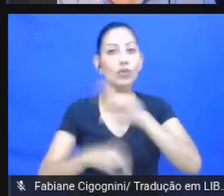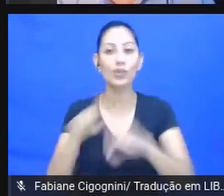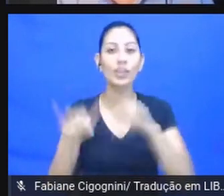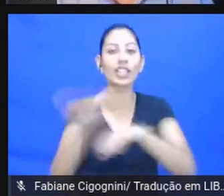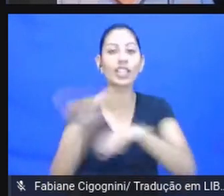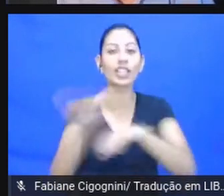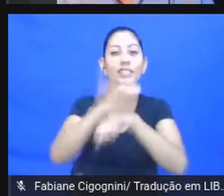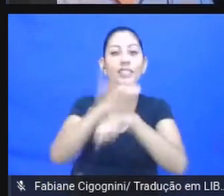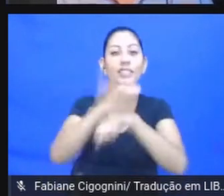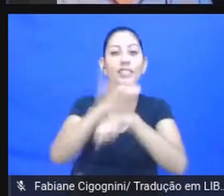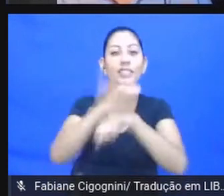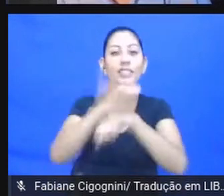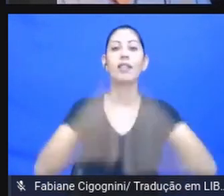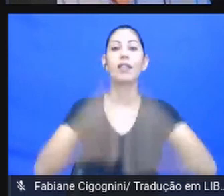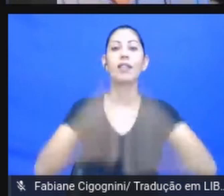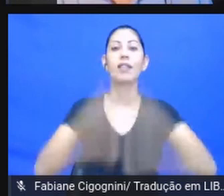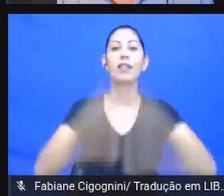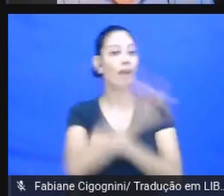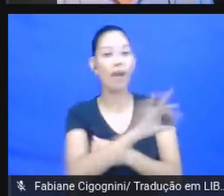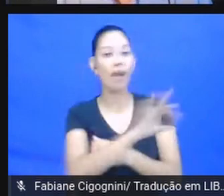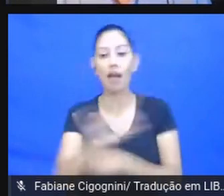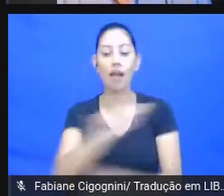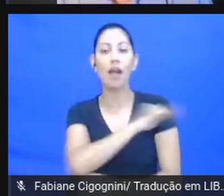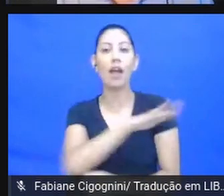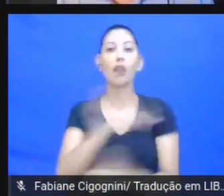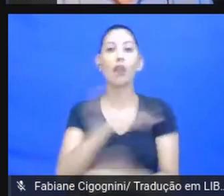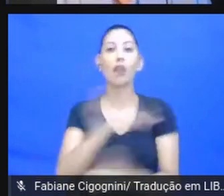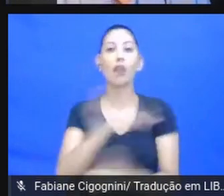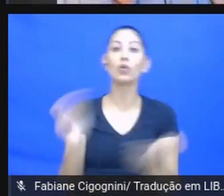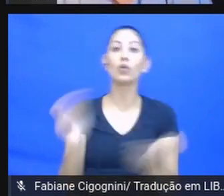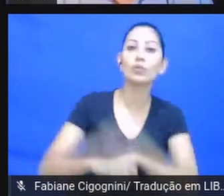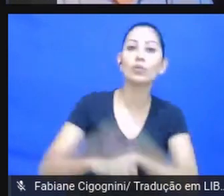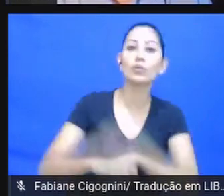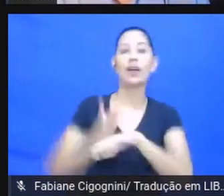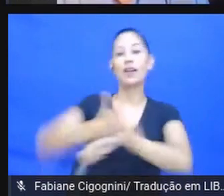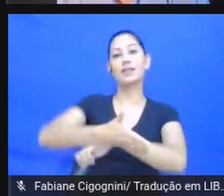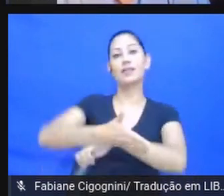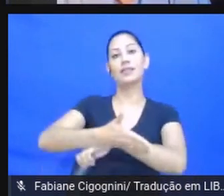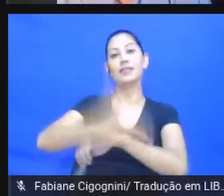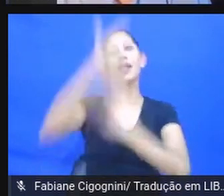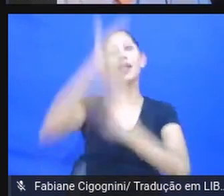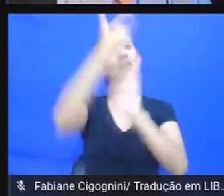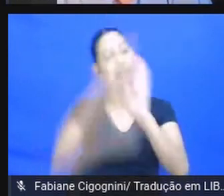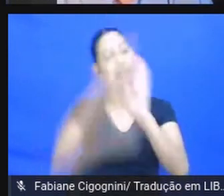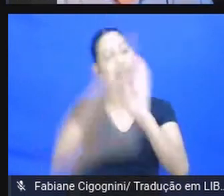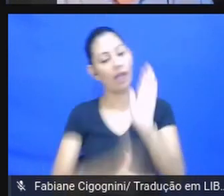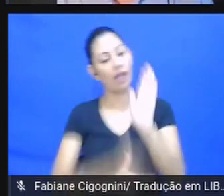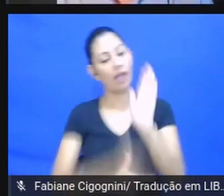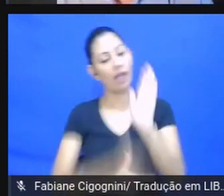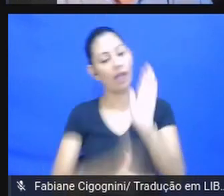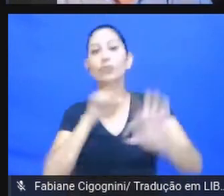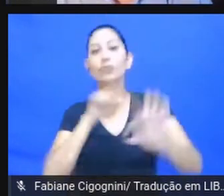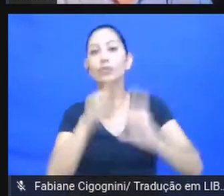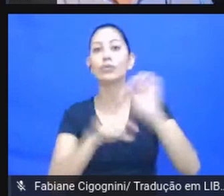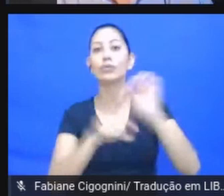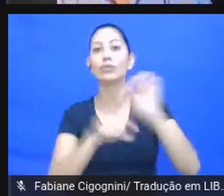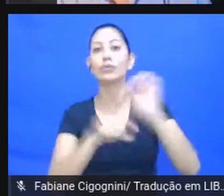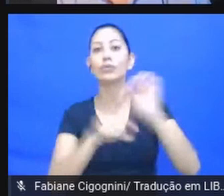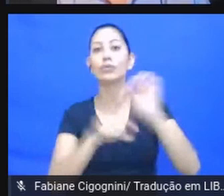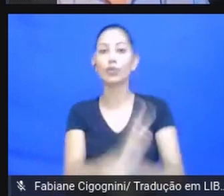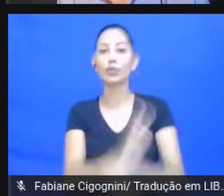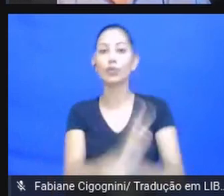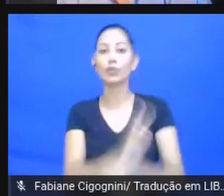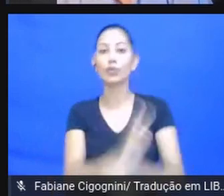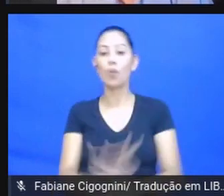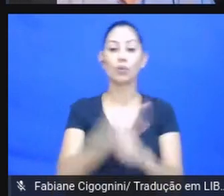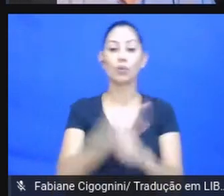jeito possível e tentando buscar feedback, acompanhando, ter dados para poder monitorar se isso